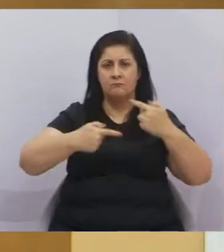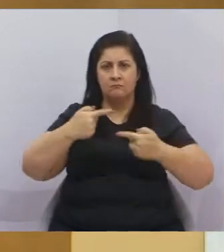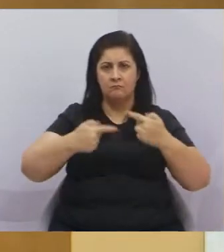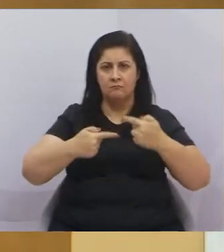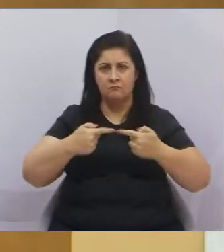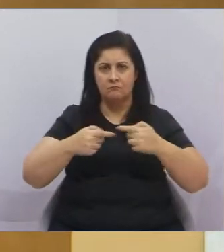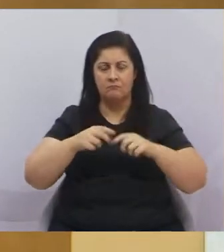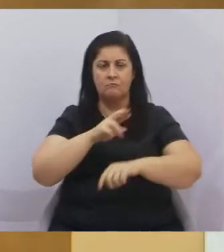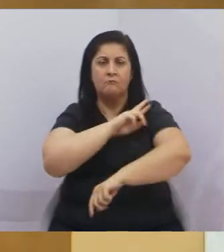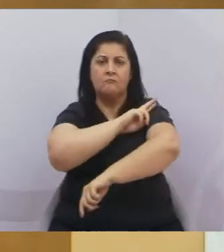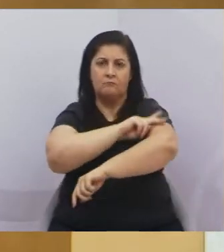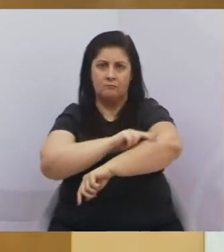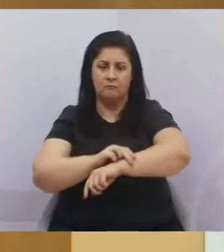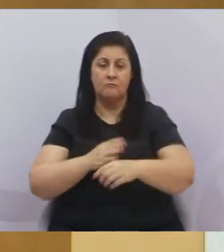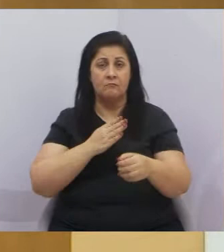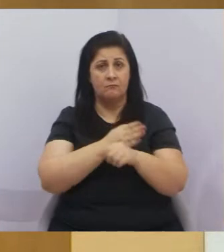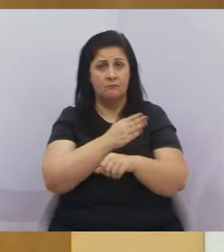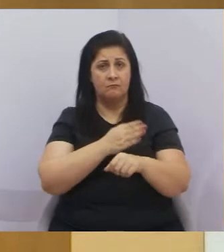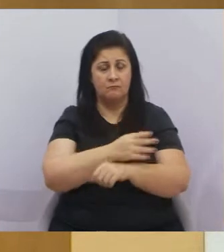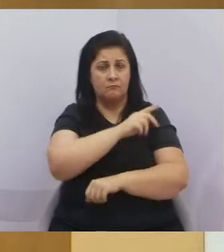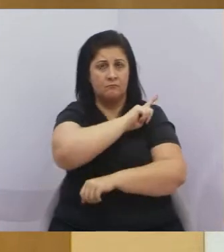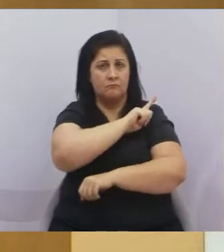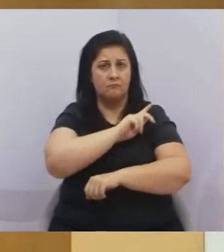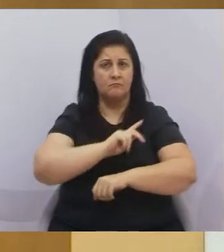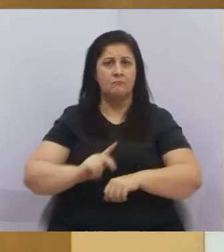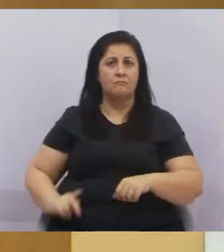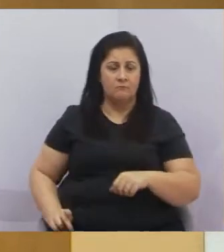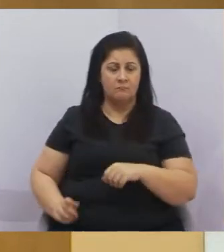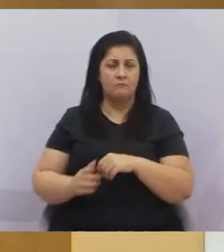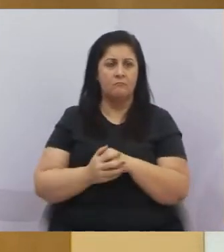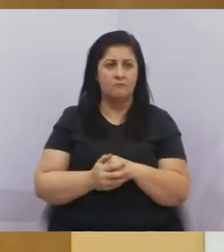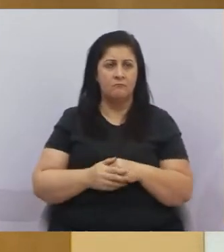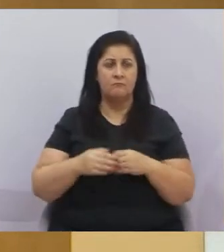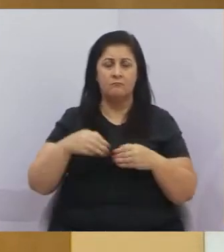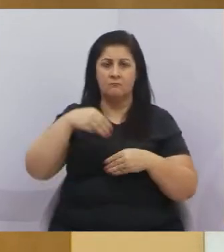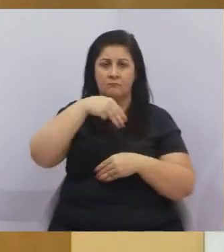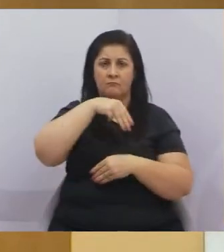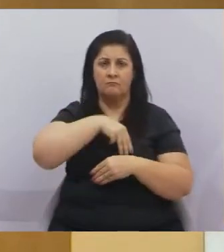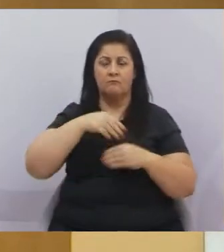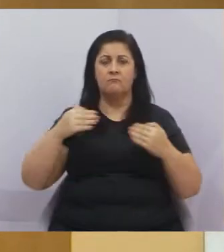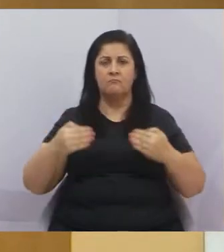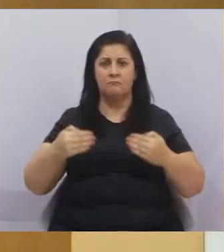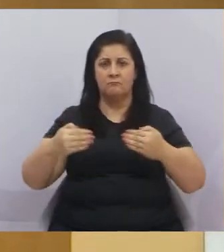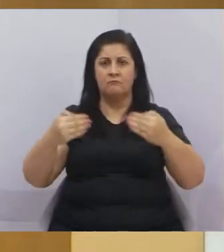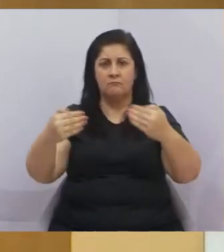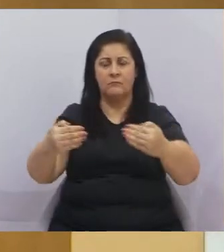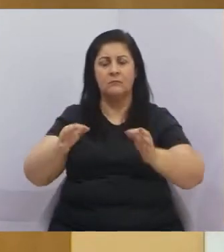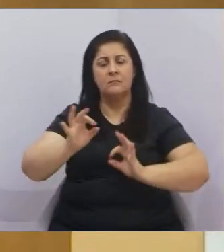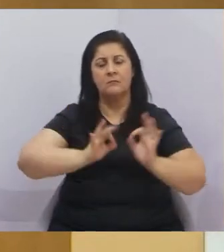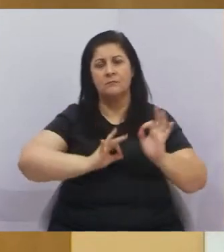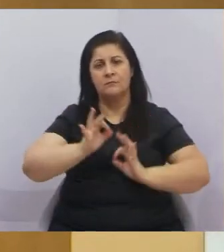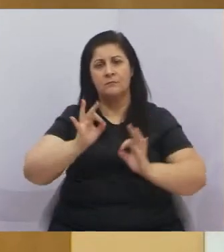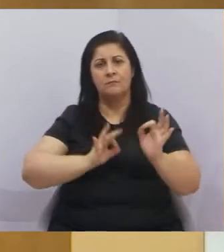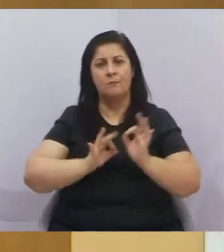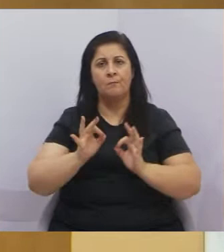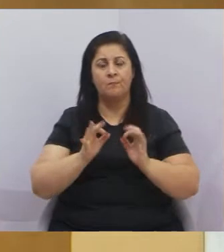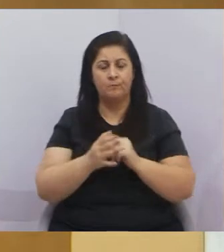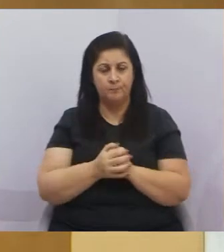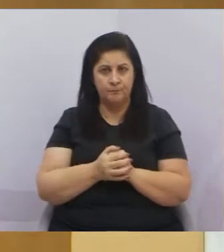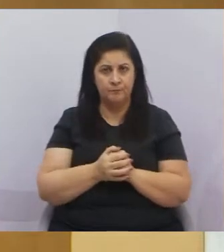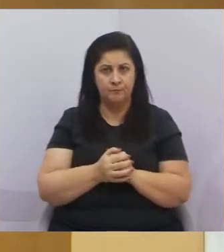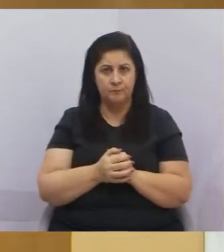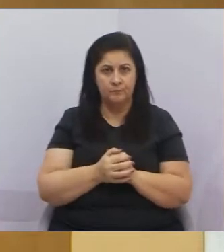A participação do governo federal se dá pelos ministérios com um papel de coordenação atribuído às